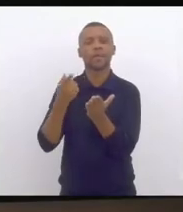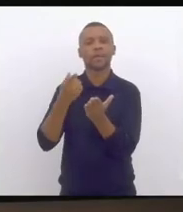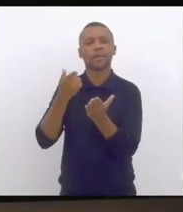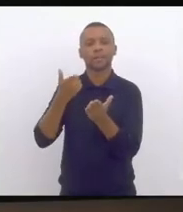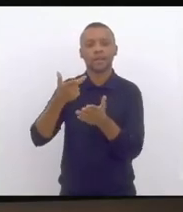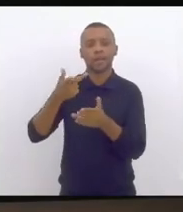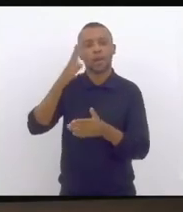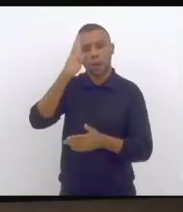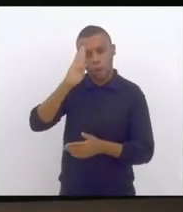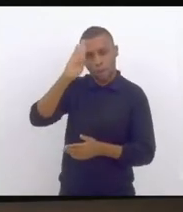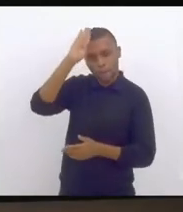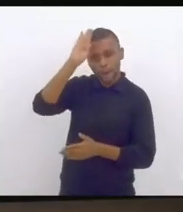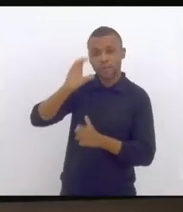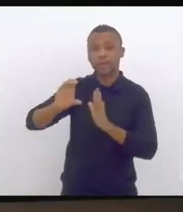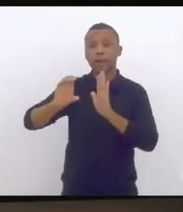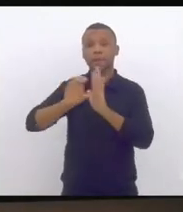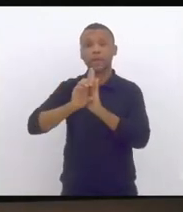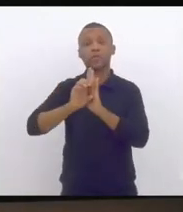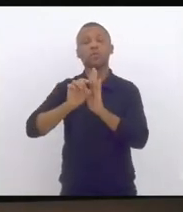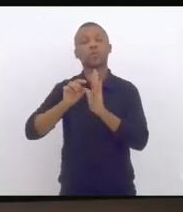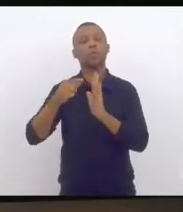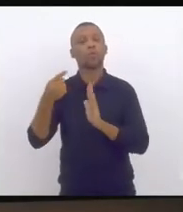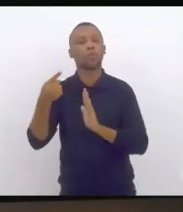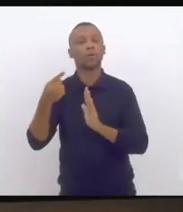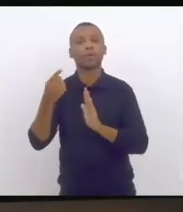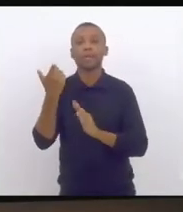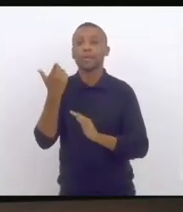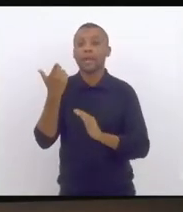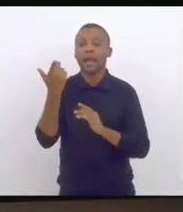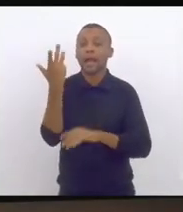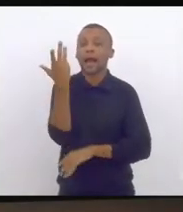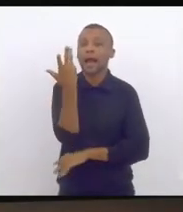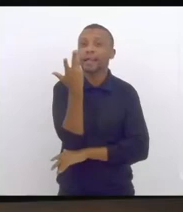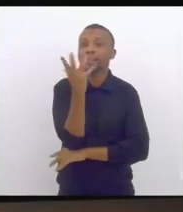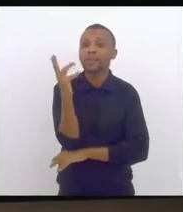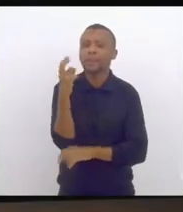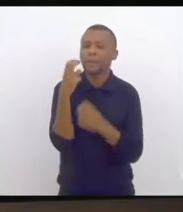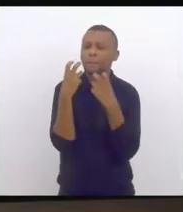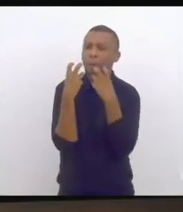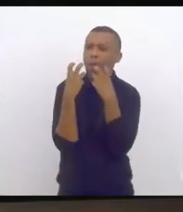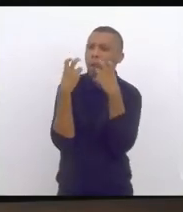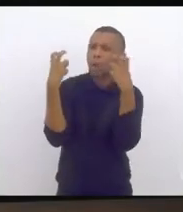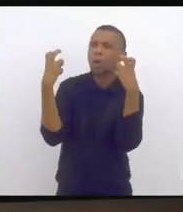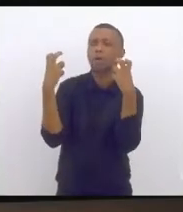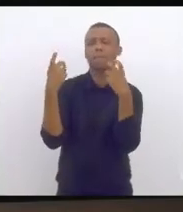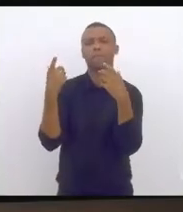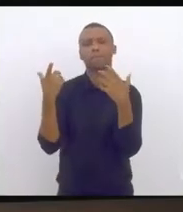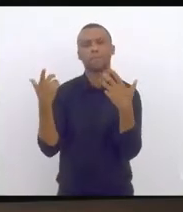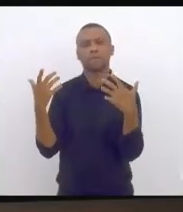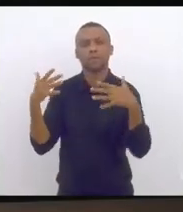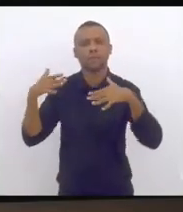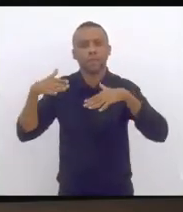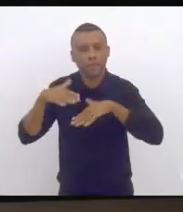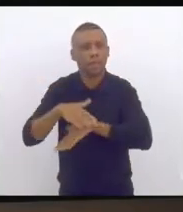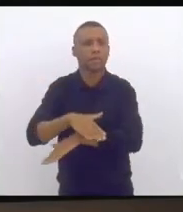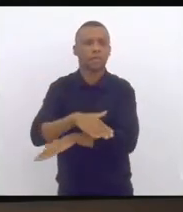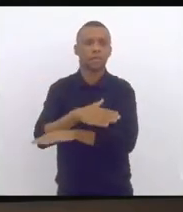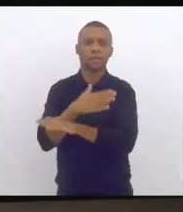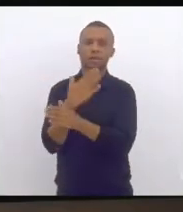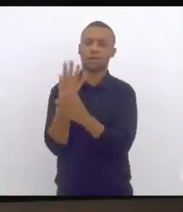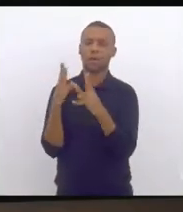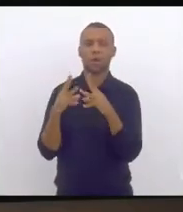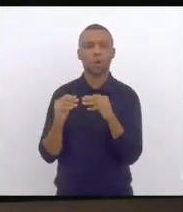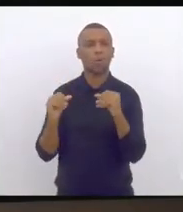Romanos, capítulo 1, que diz que a natureza geme por redenção, clama por